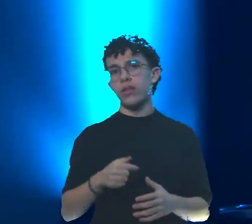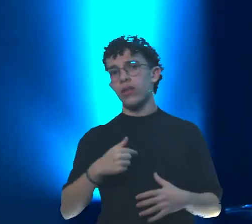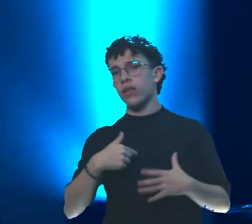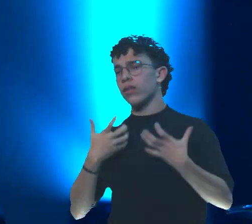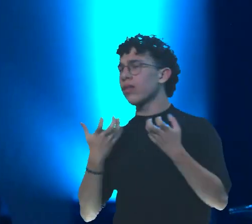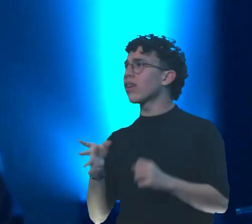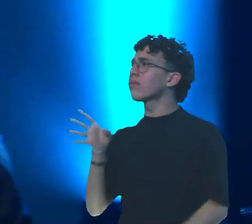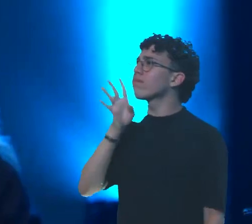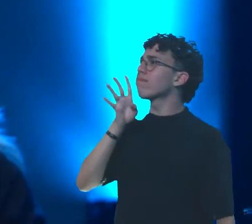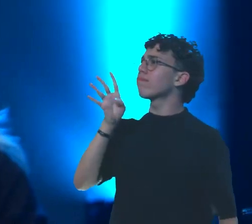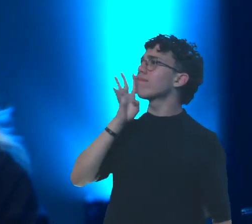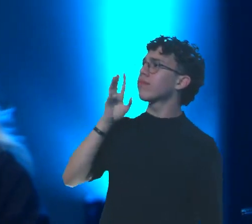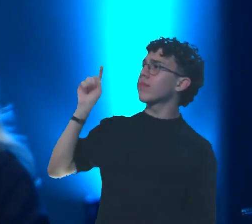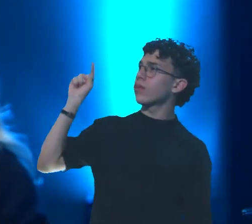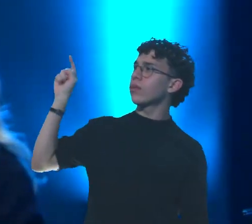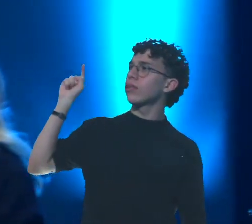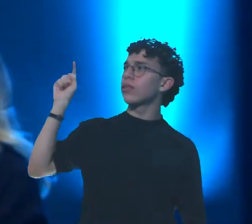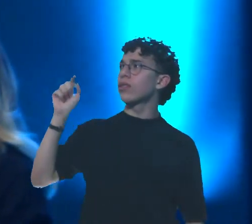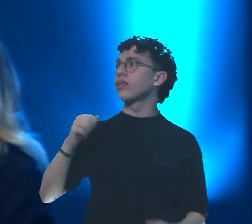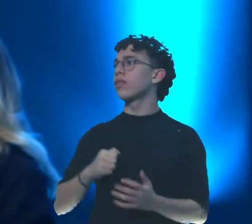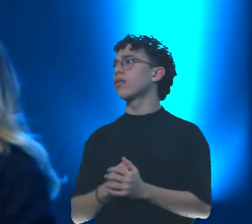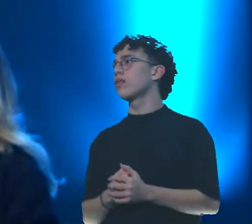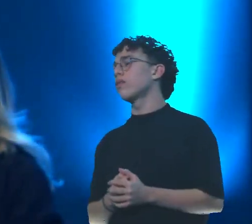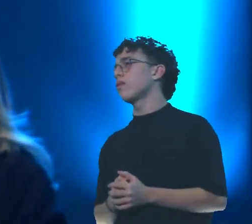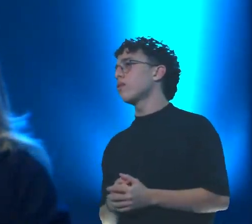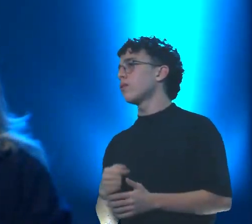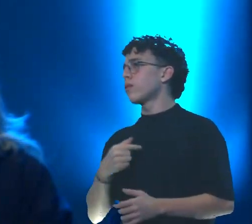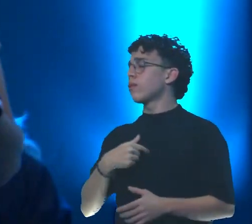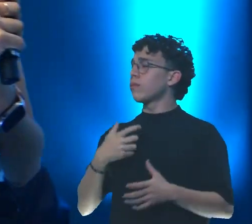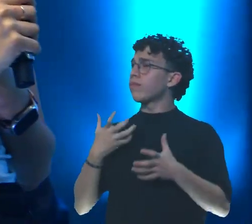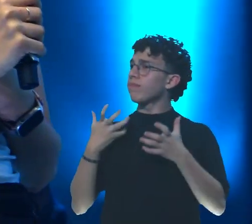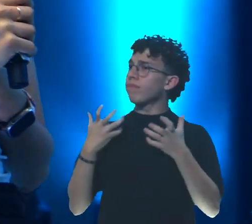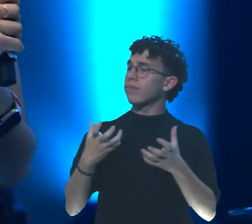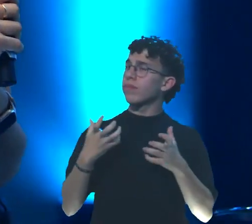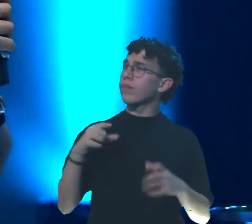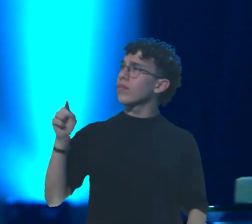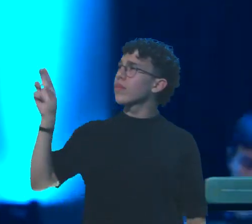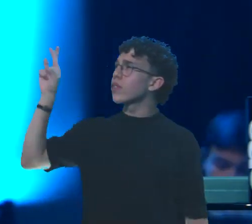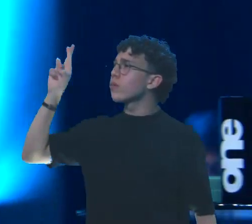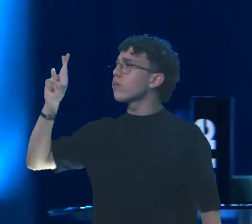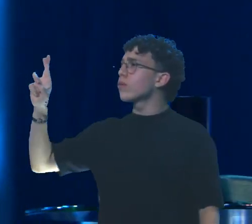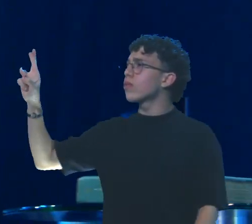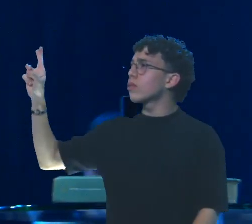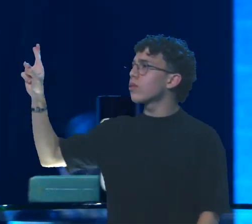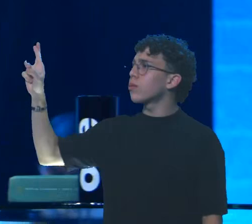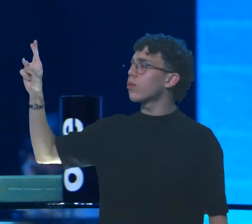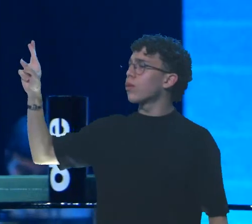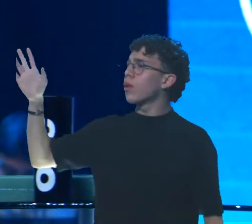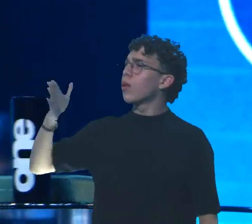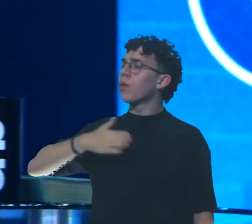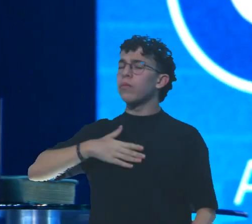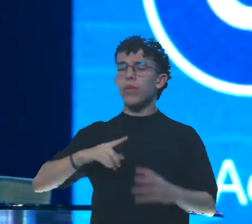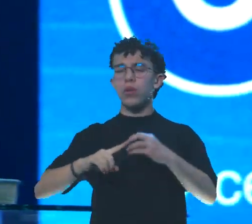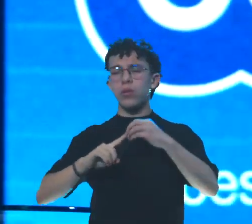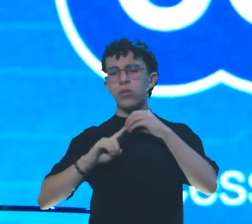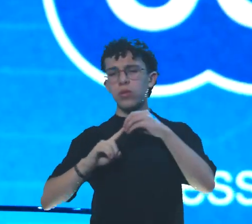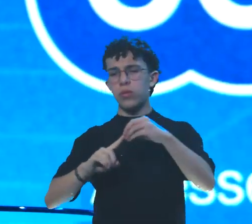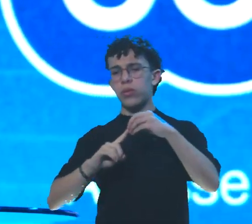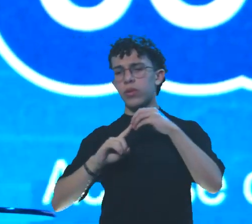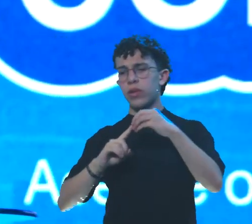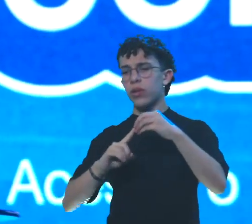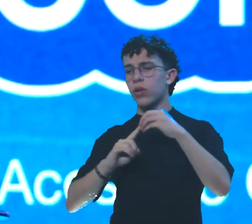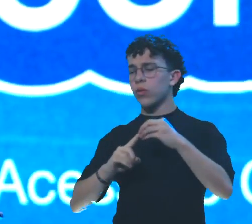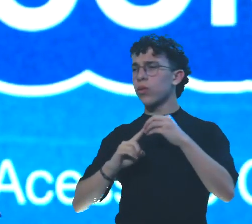quero te conhecer. Eu quero que o Senhor seja o meu único